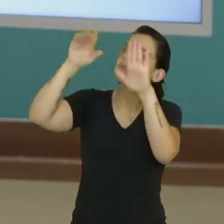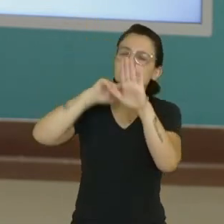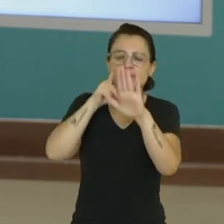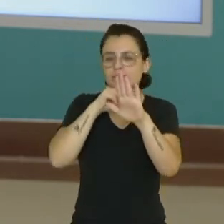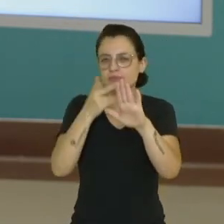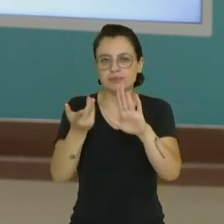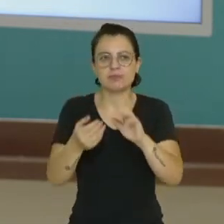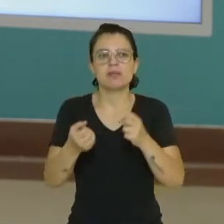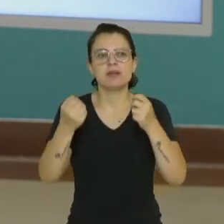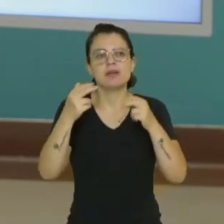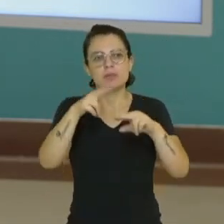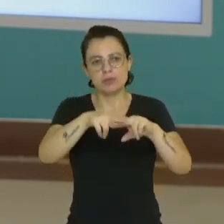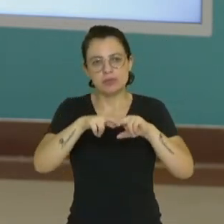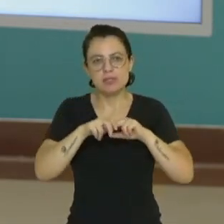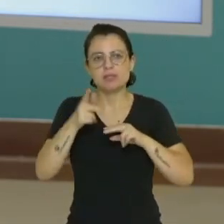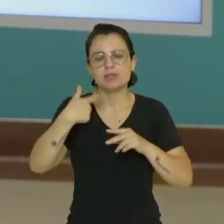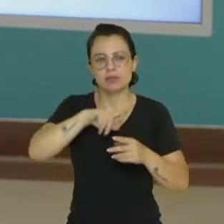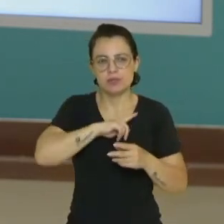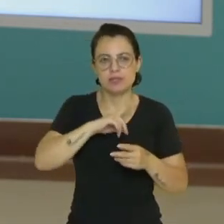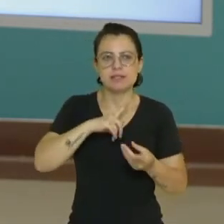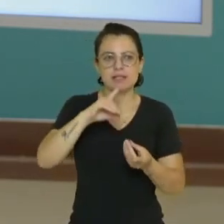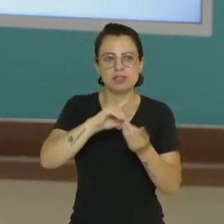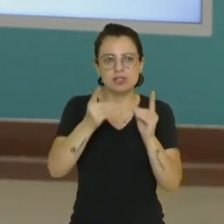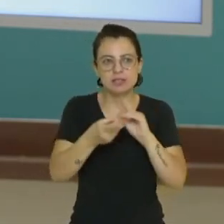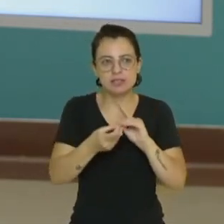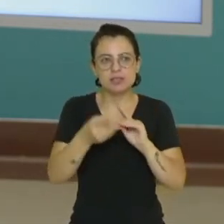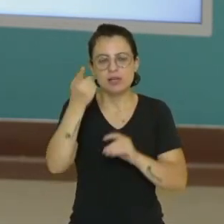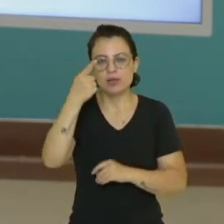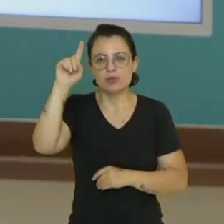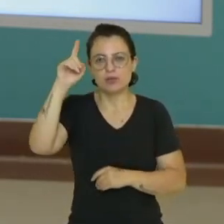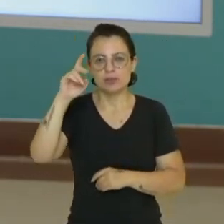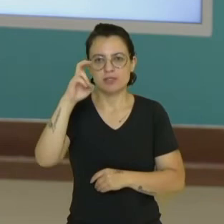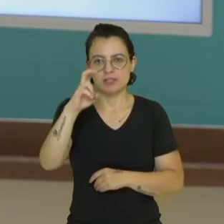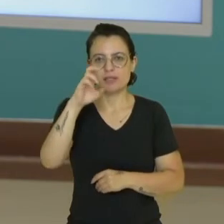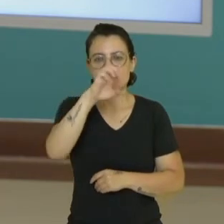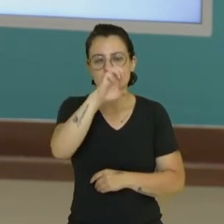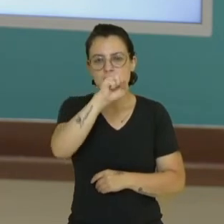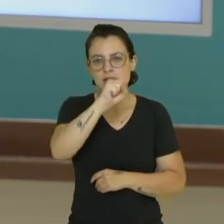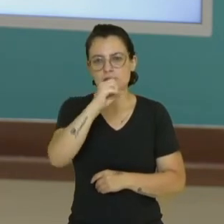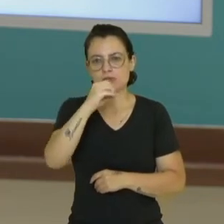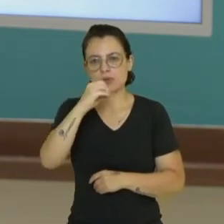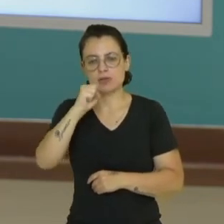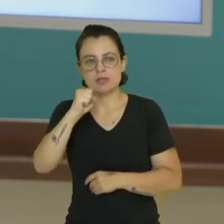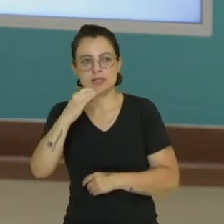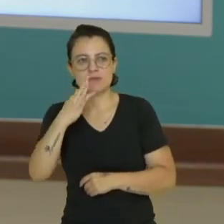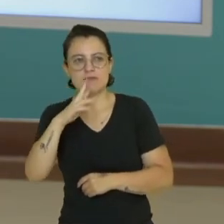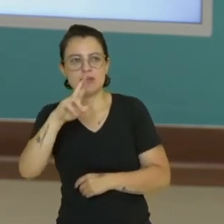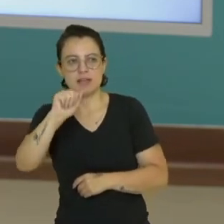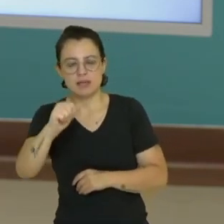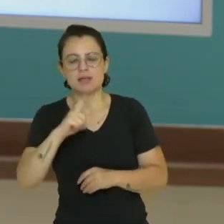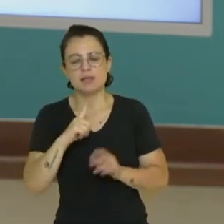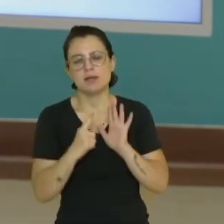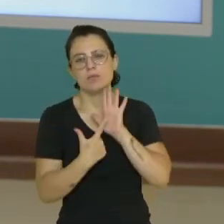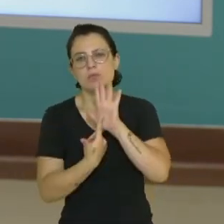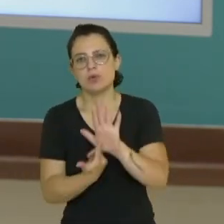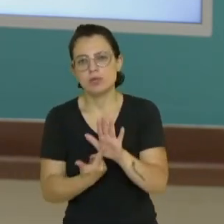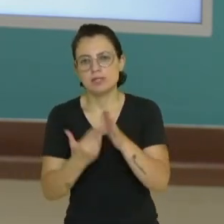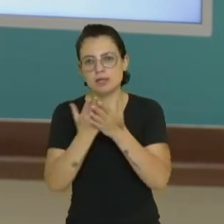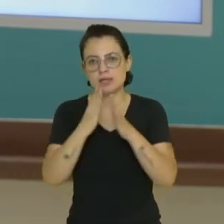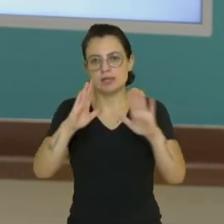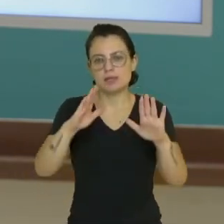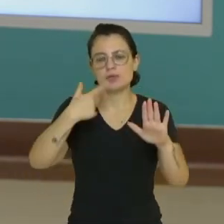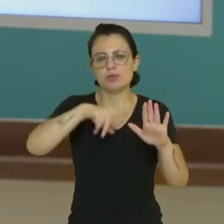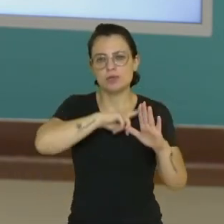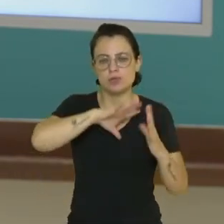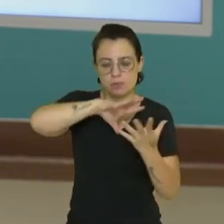término. Por isso, didaticamente, a gente tem a última camada, exosfera, que indica aonde termina o